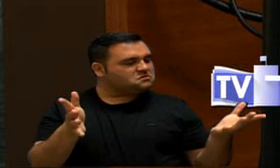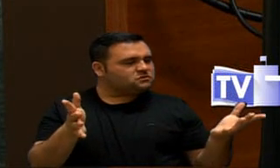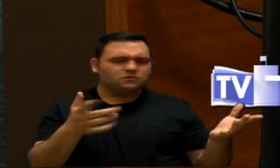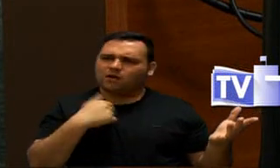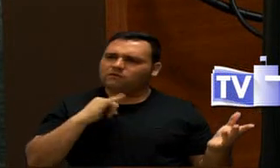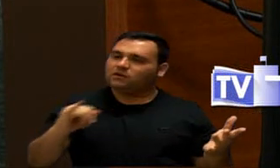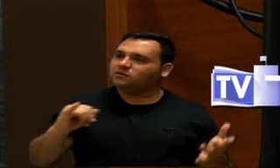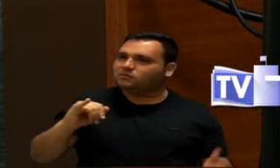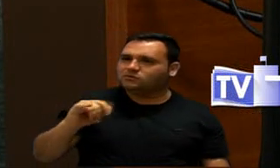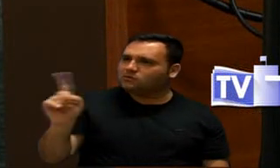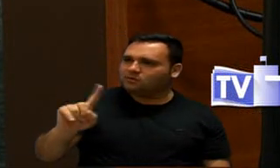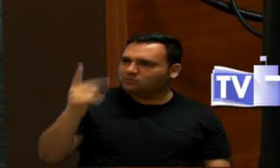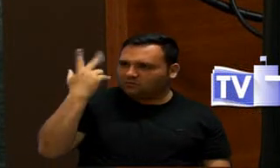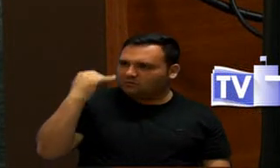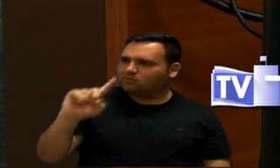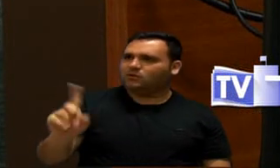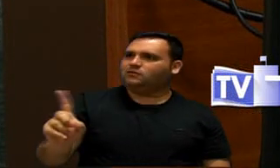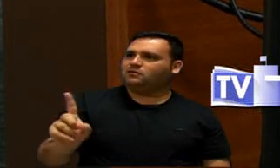Eu falei para ele, mas nunca foi normal.